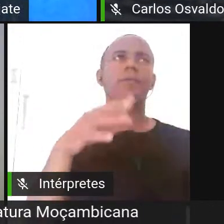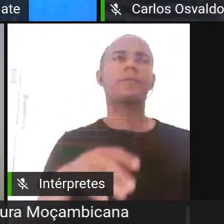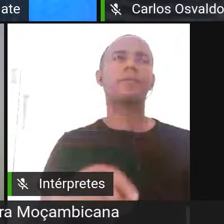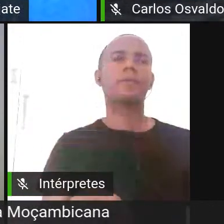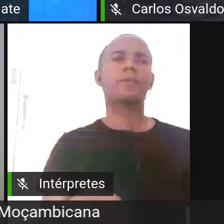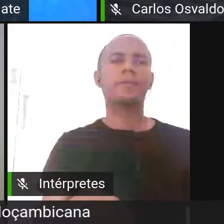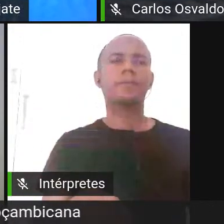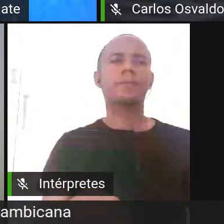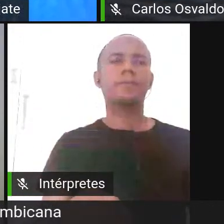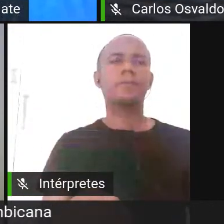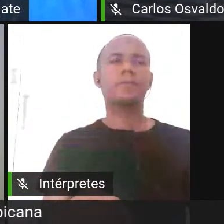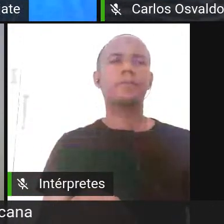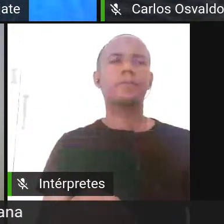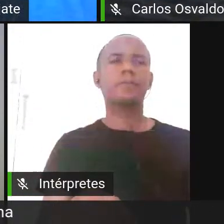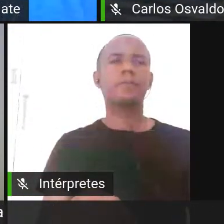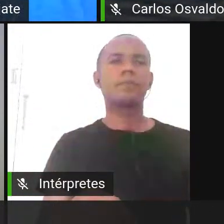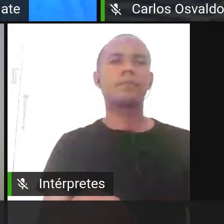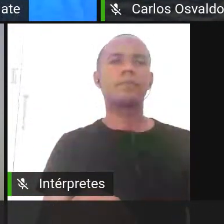Bem, eu não sei